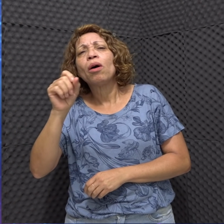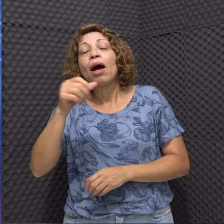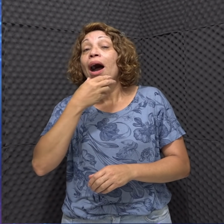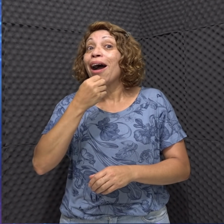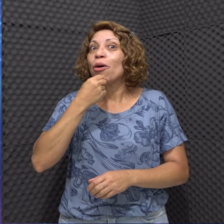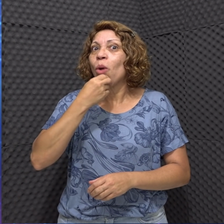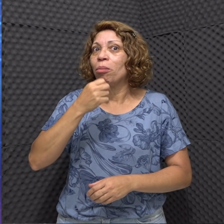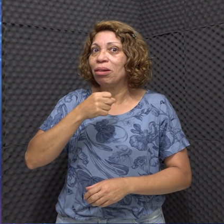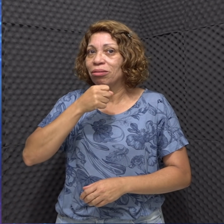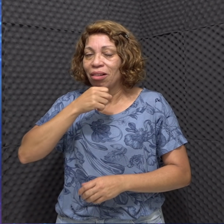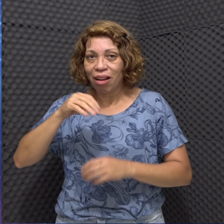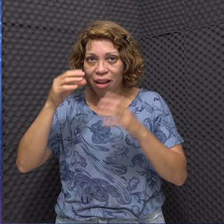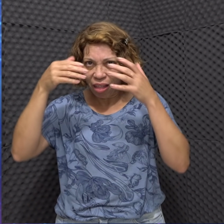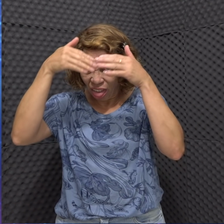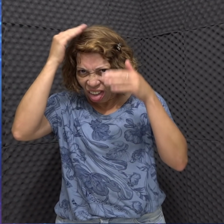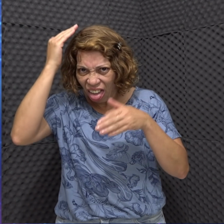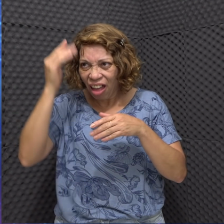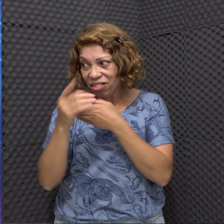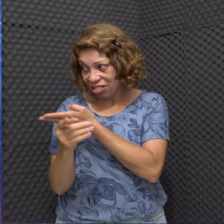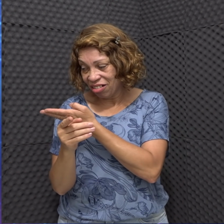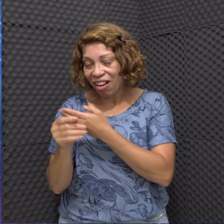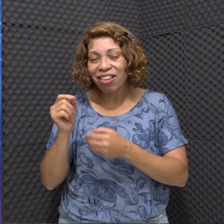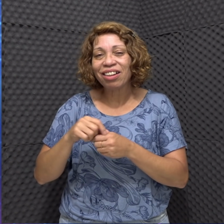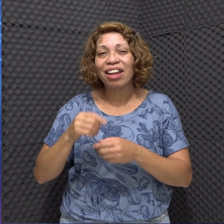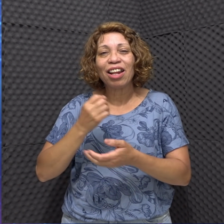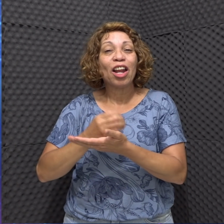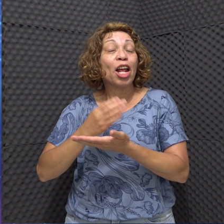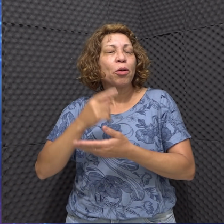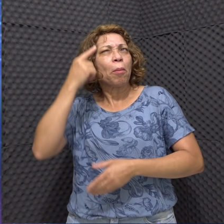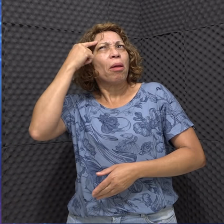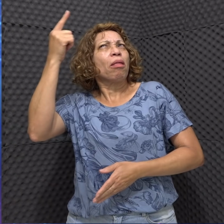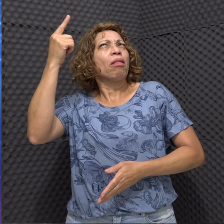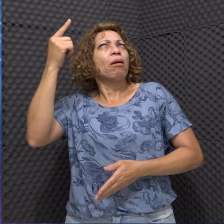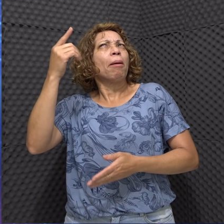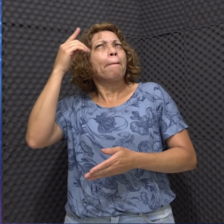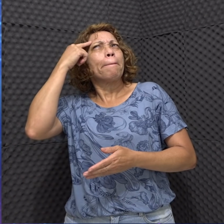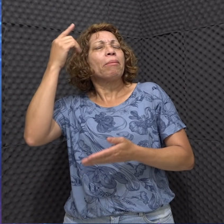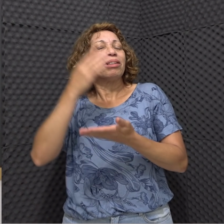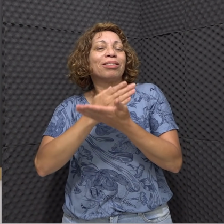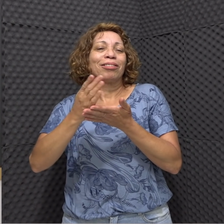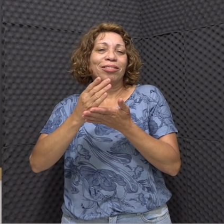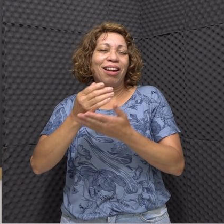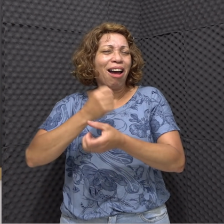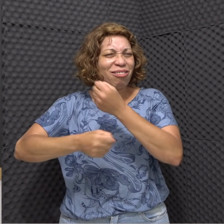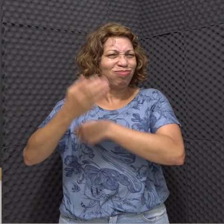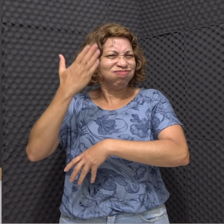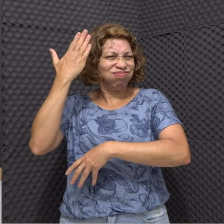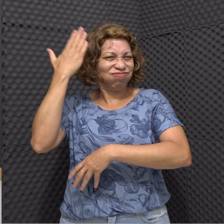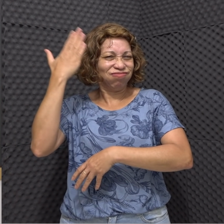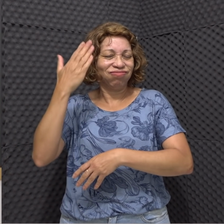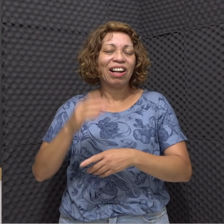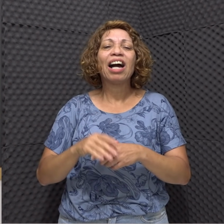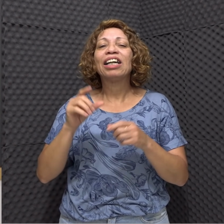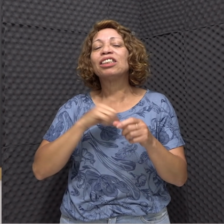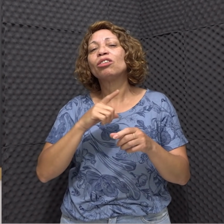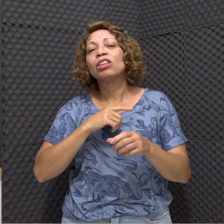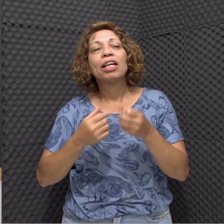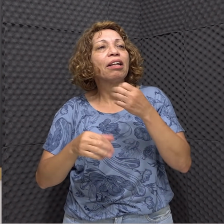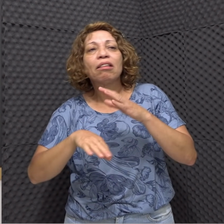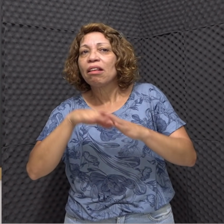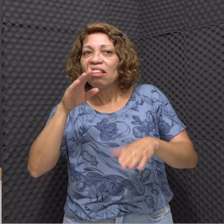Império Russo, como sendo a referência dos conjuntos. Título 2, manuseando os